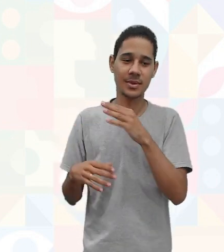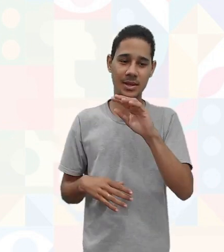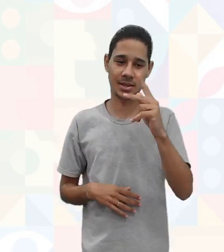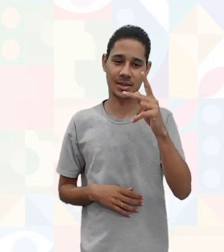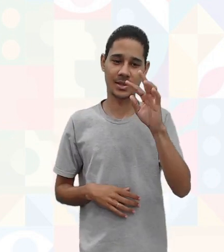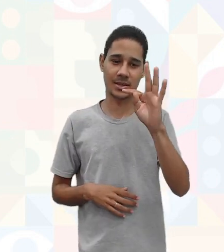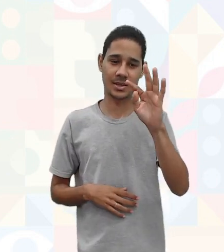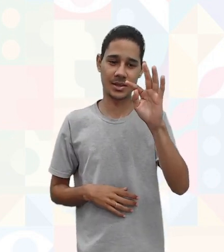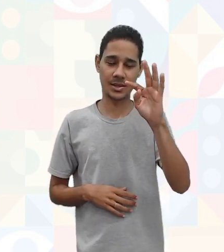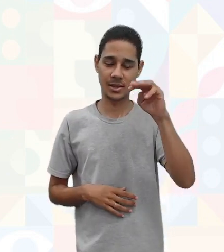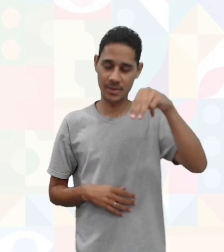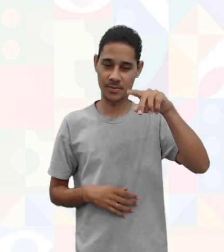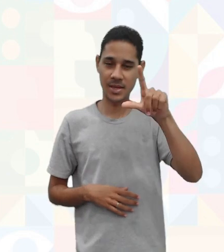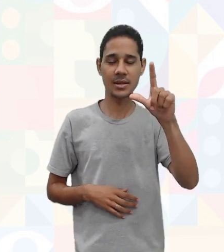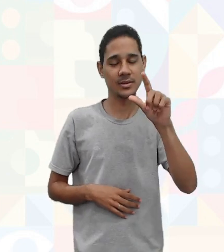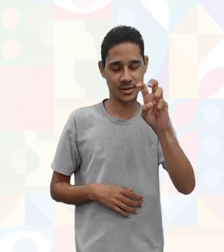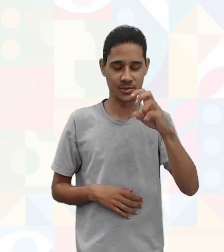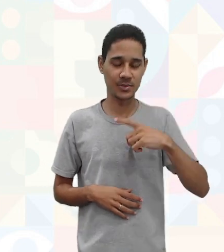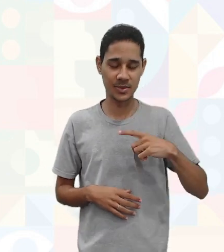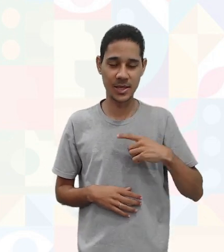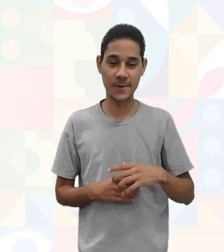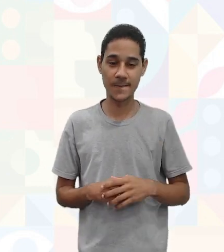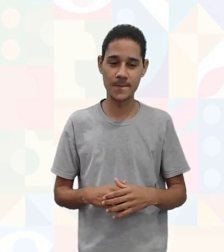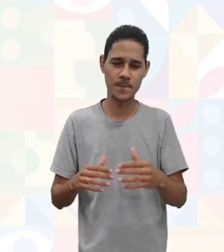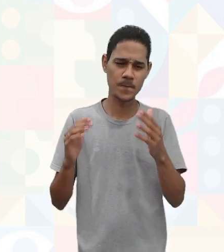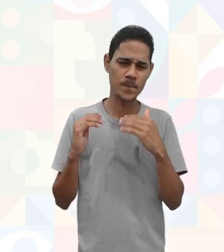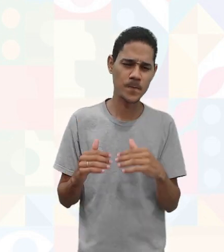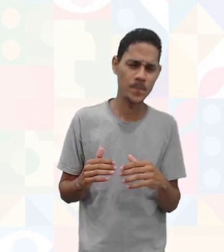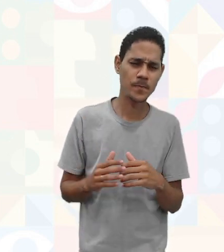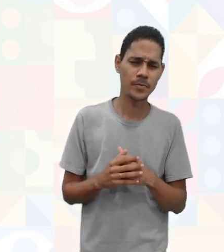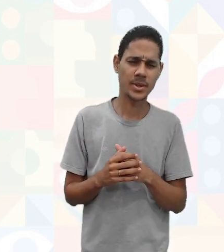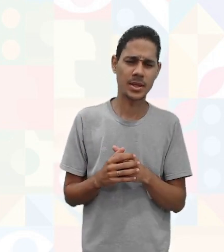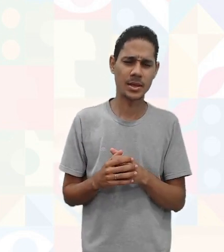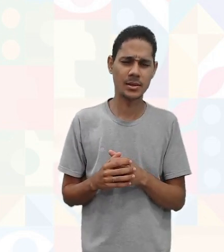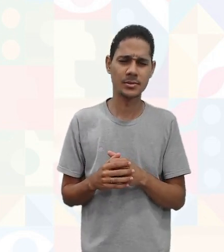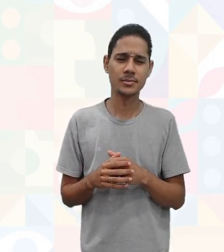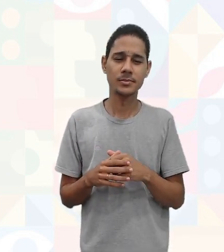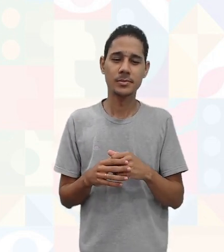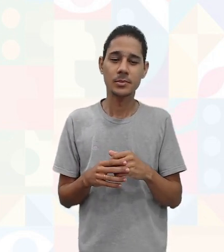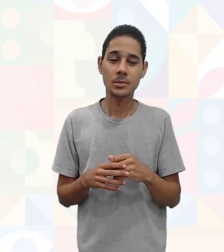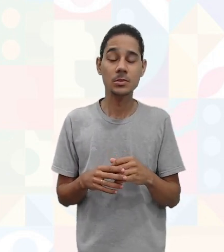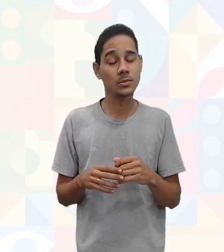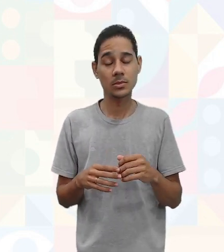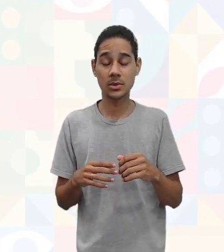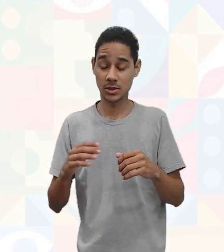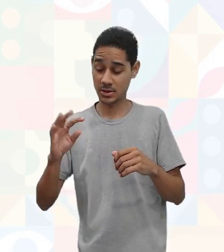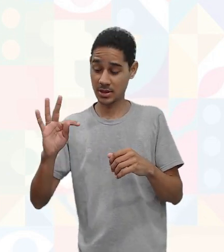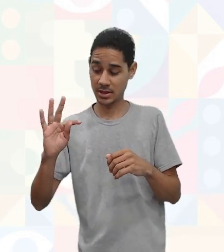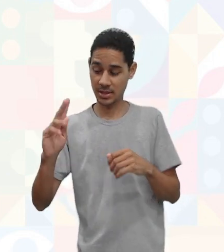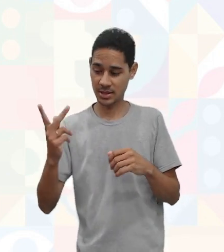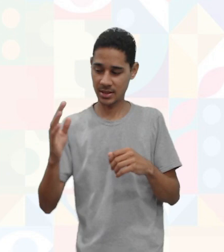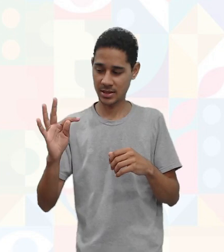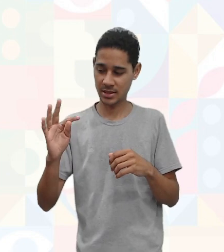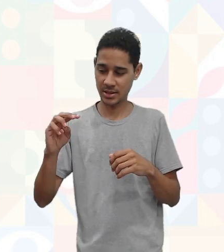antes. Interatividade e API JavaScript, né? Quando a gente une HTML5,